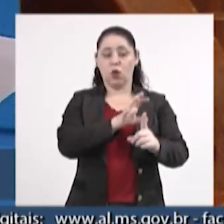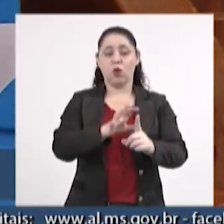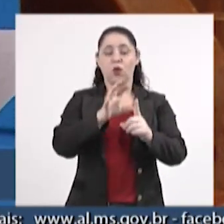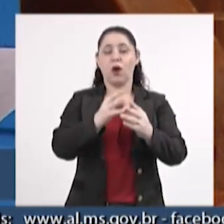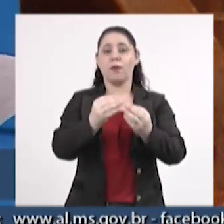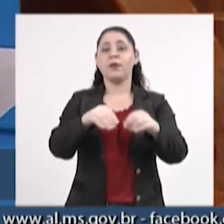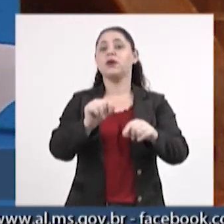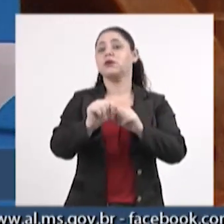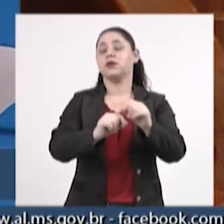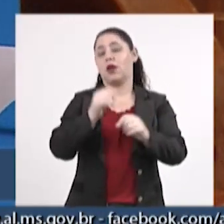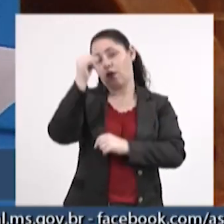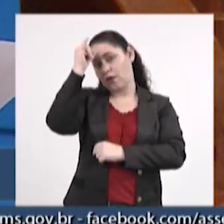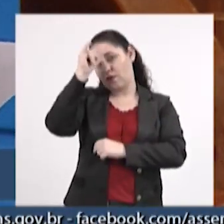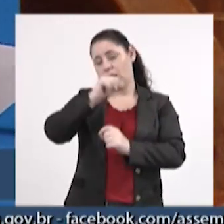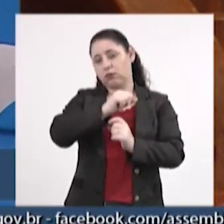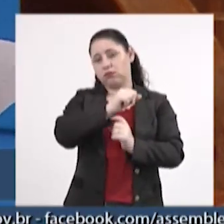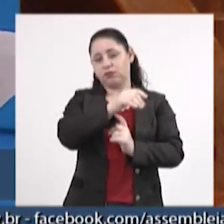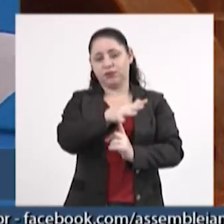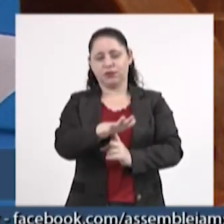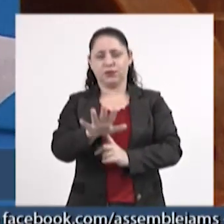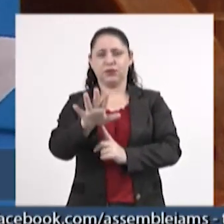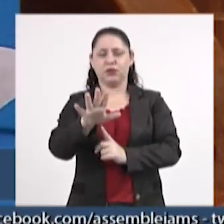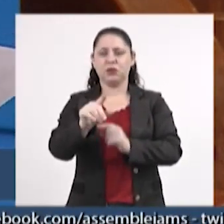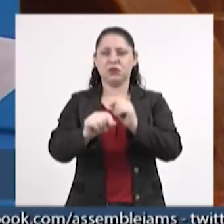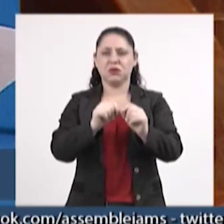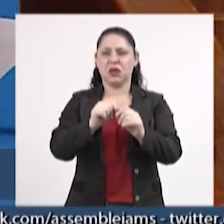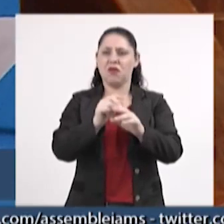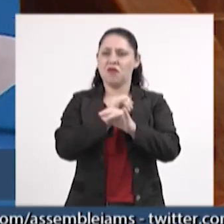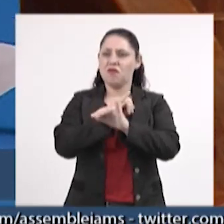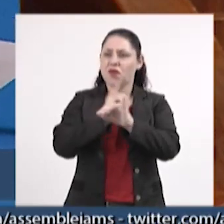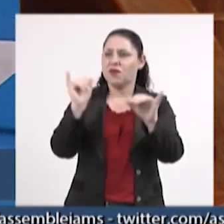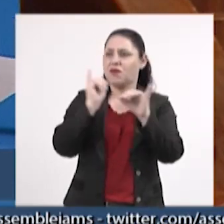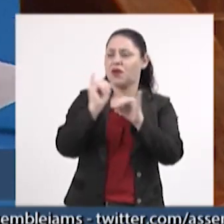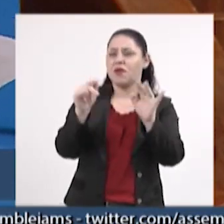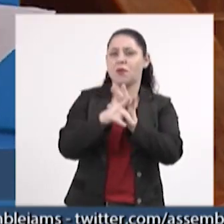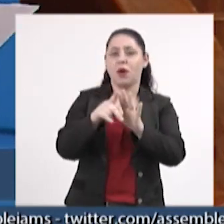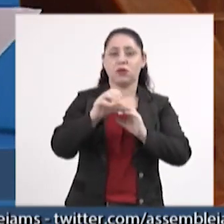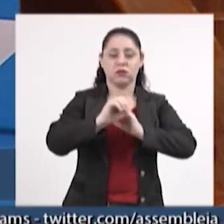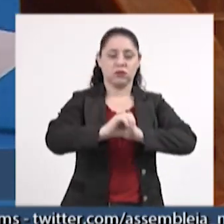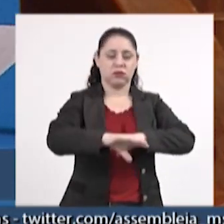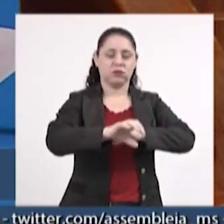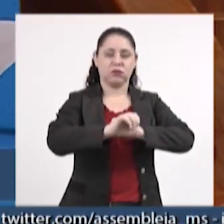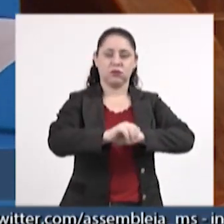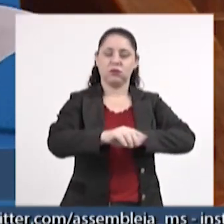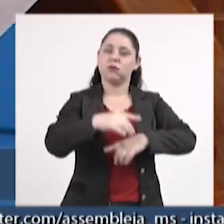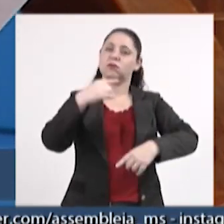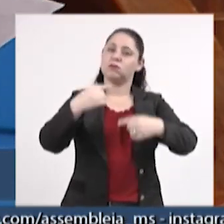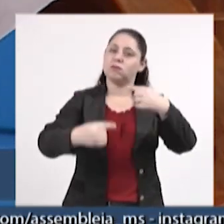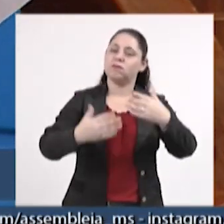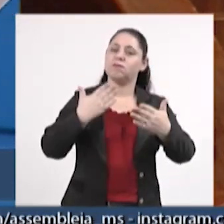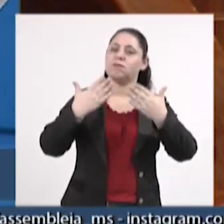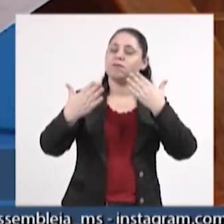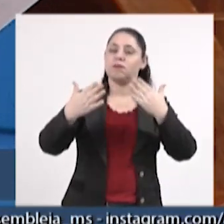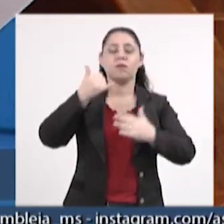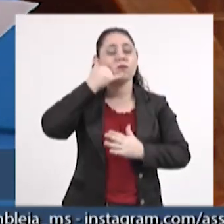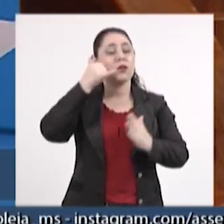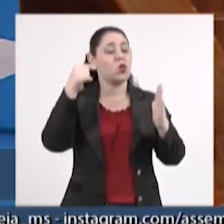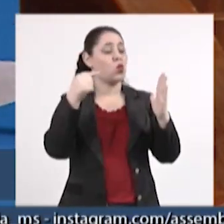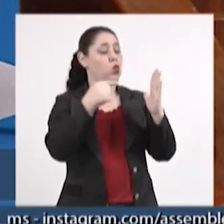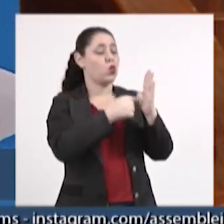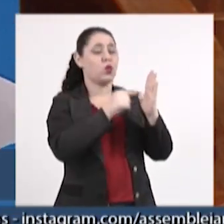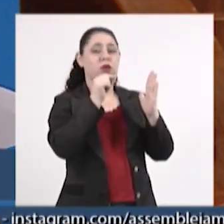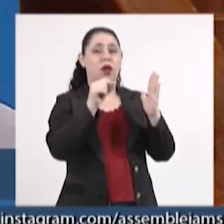mulheres, prevenindo a disseminação de conteúdos misóginos por meio da educação, do debate, denunciando aqueles